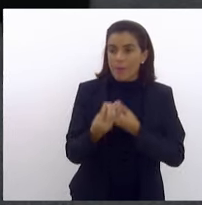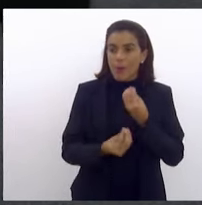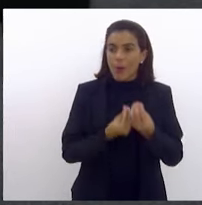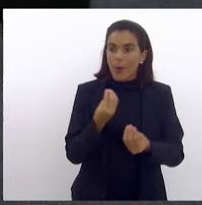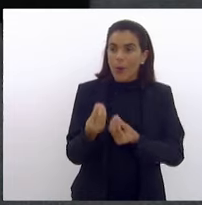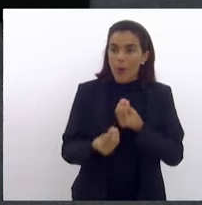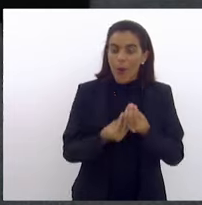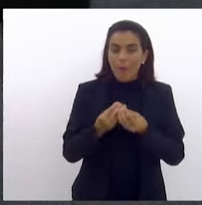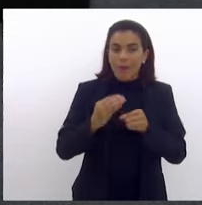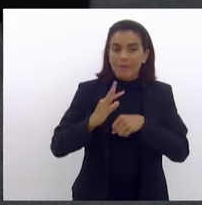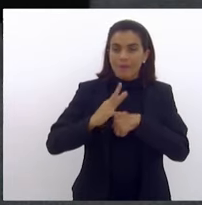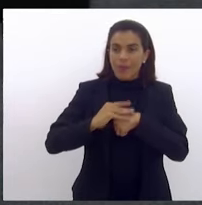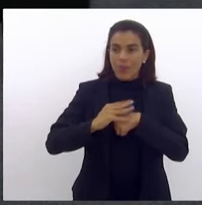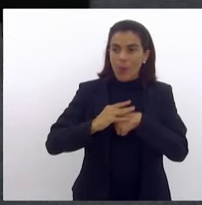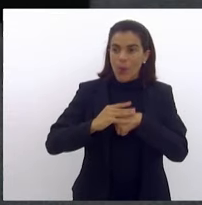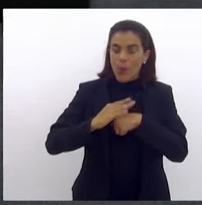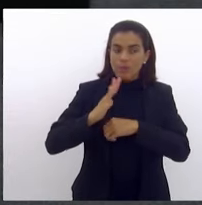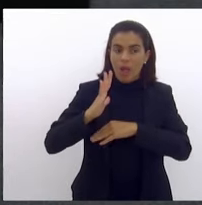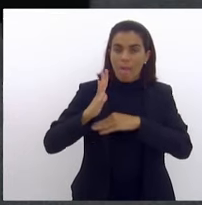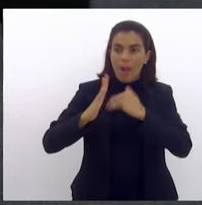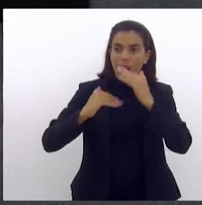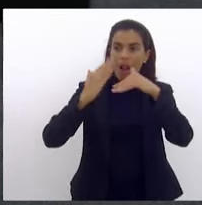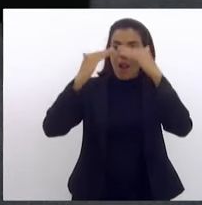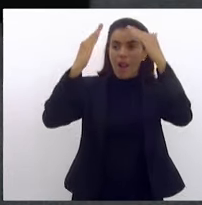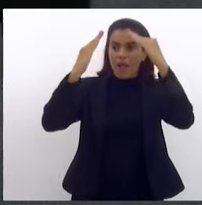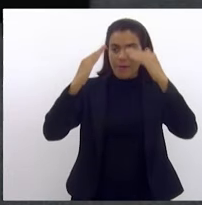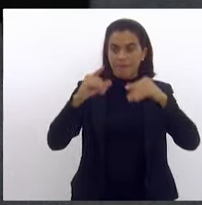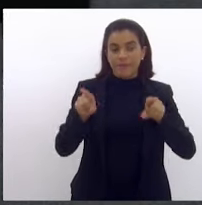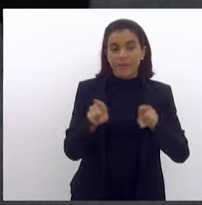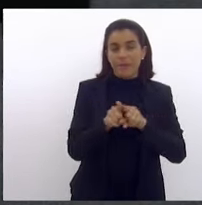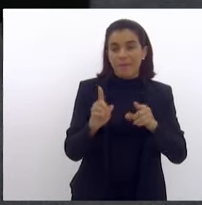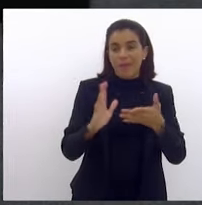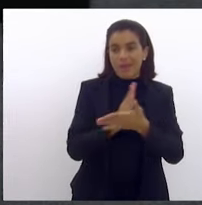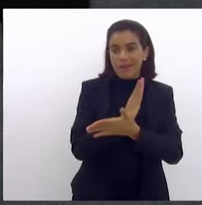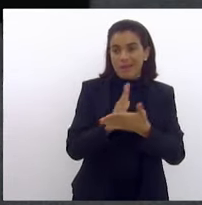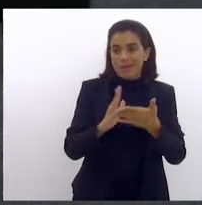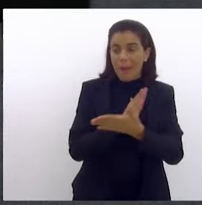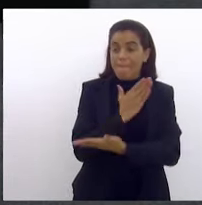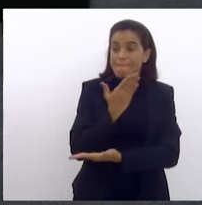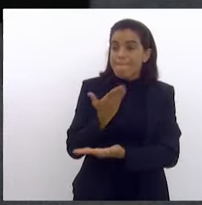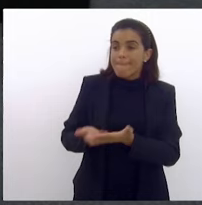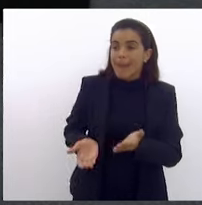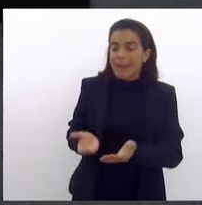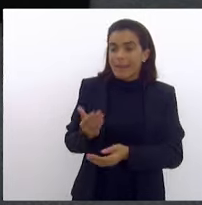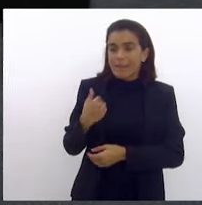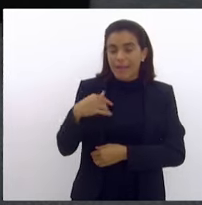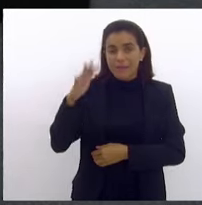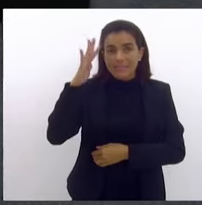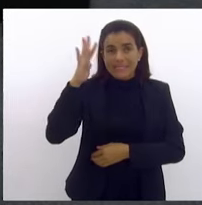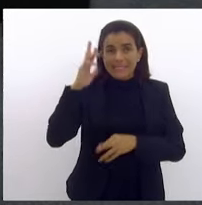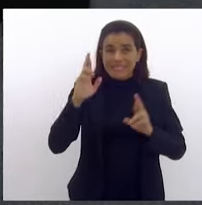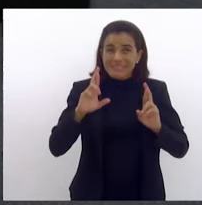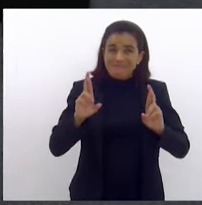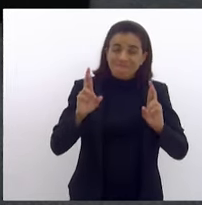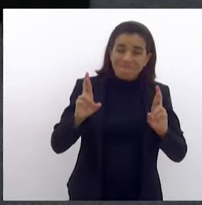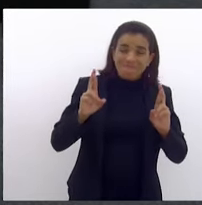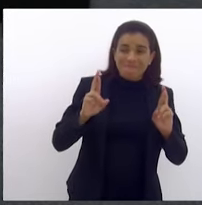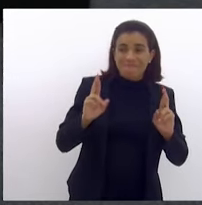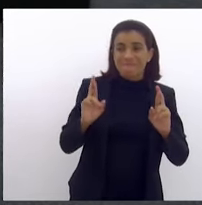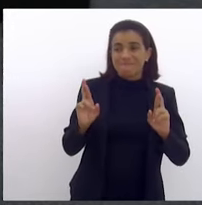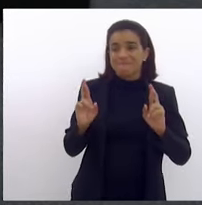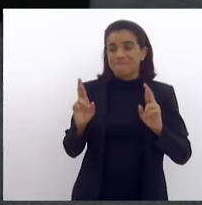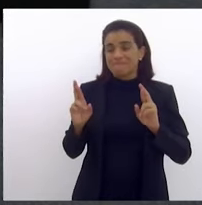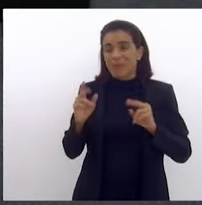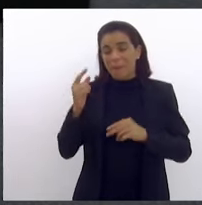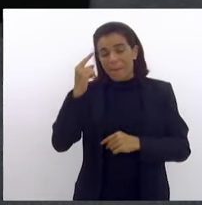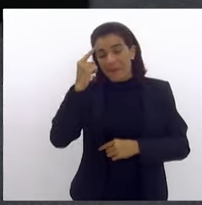aquela doença evoluiu daquela maneira e, muitas vezes, perdem até a esperança diante de achar